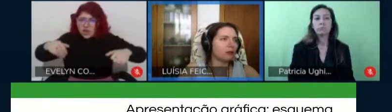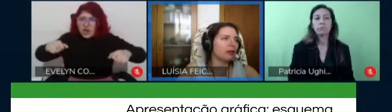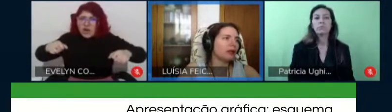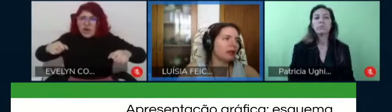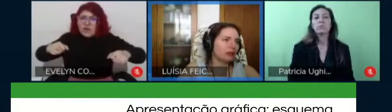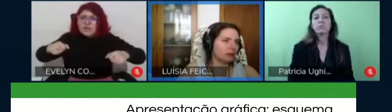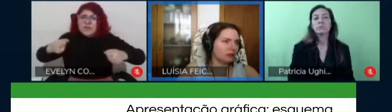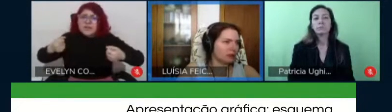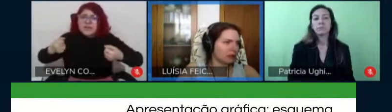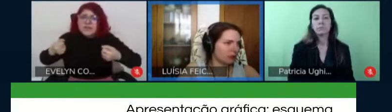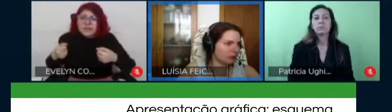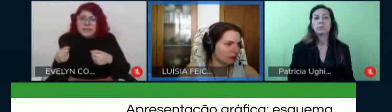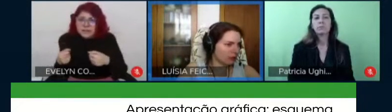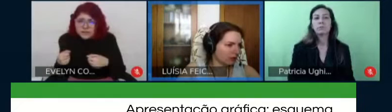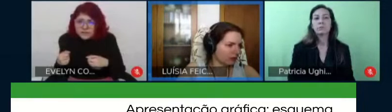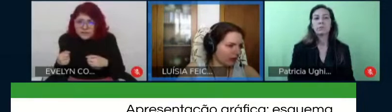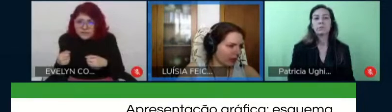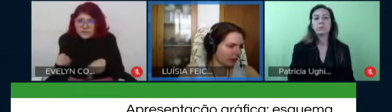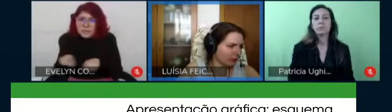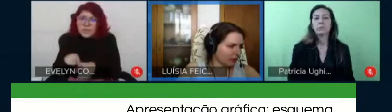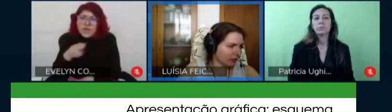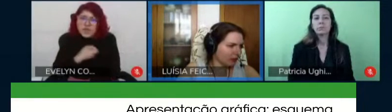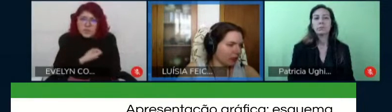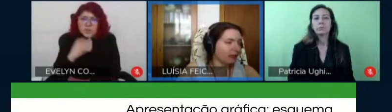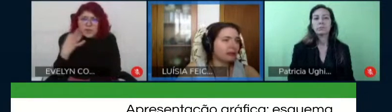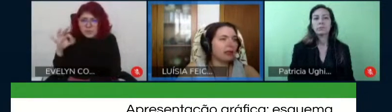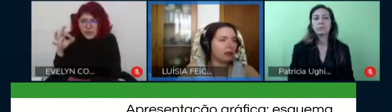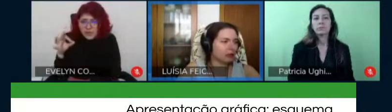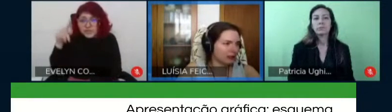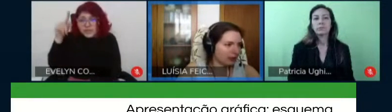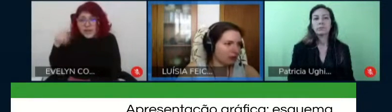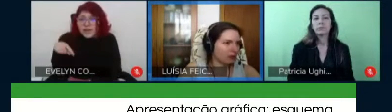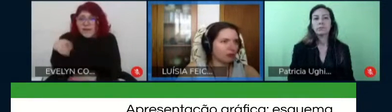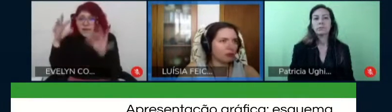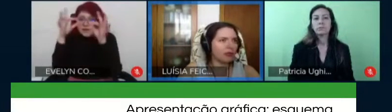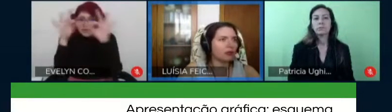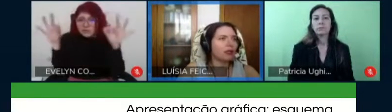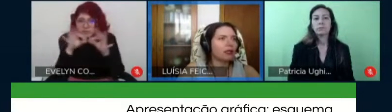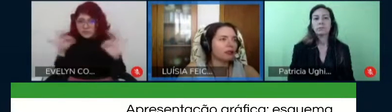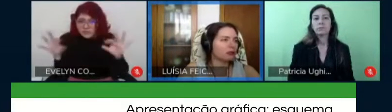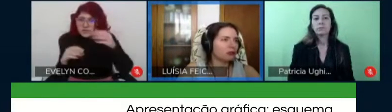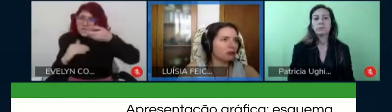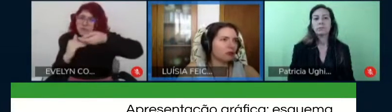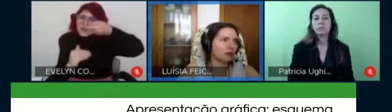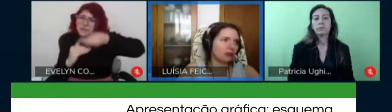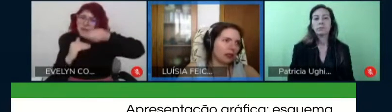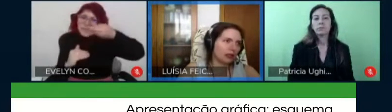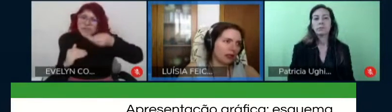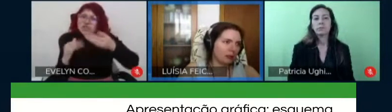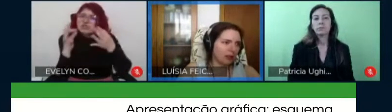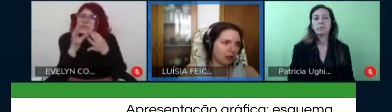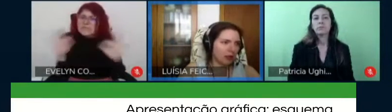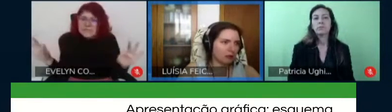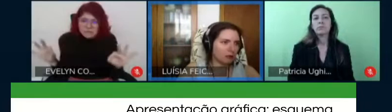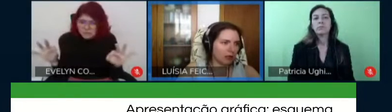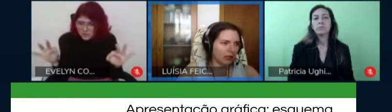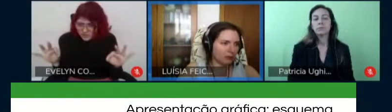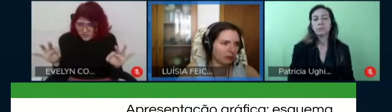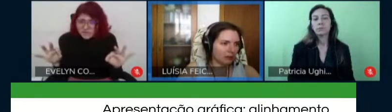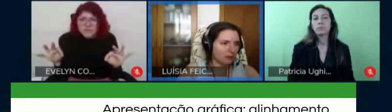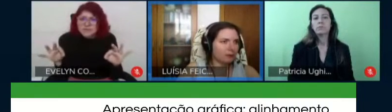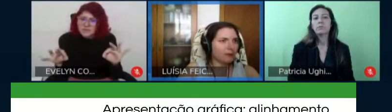e uniforme, que a sugestão nossa é o tamanho 10 e é o que está no nosso modelo. Então, tudo isso daqui é meio que